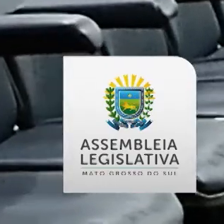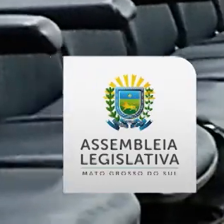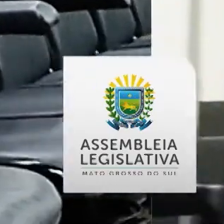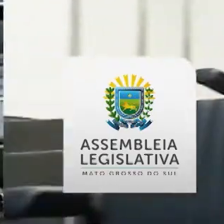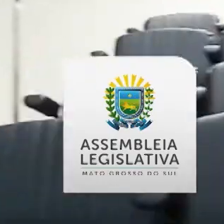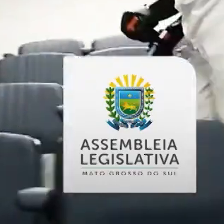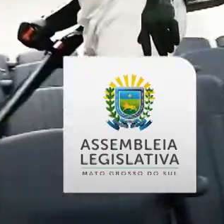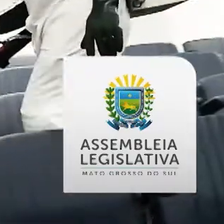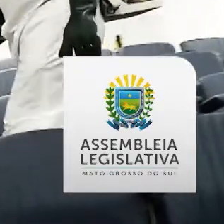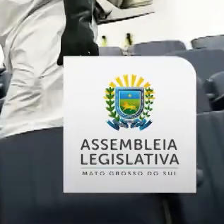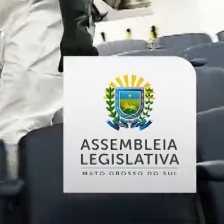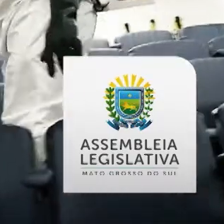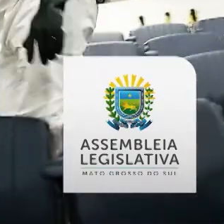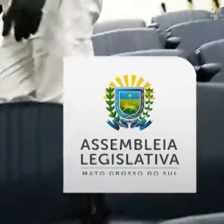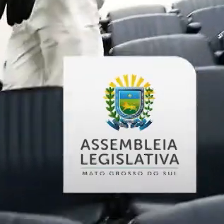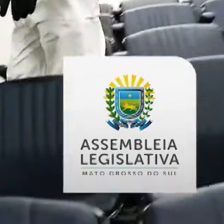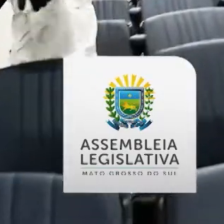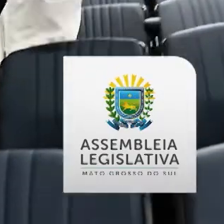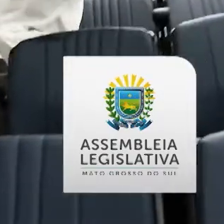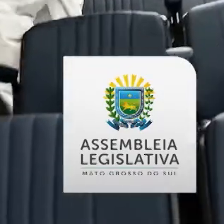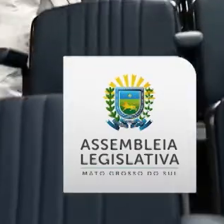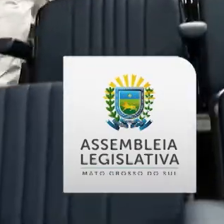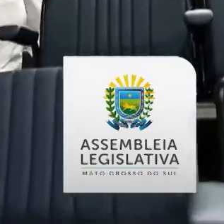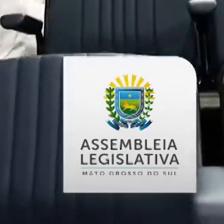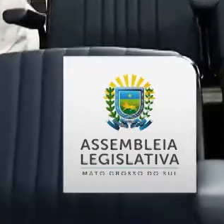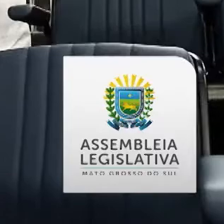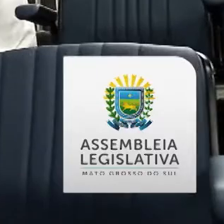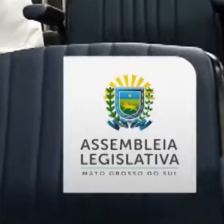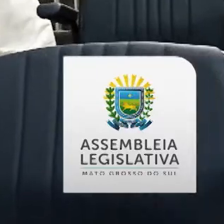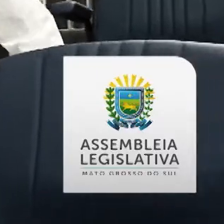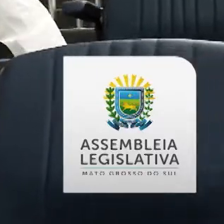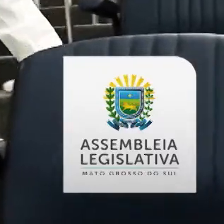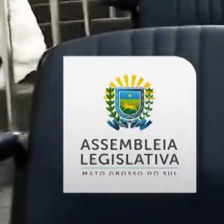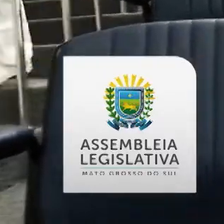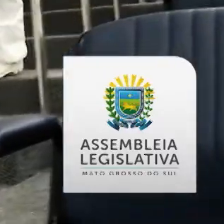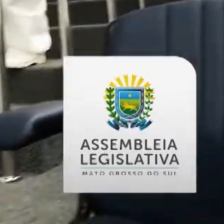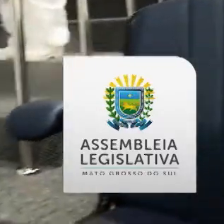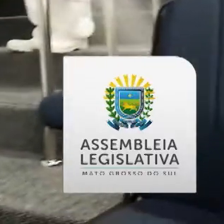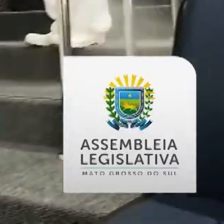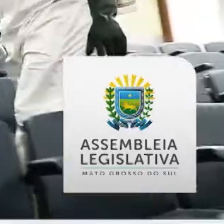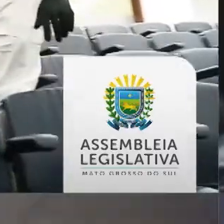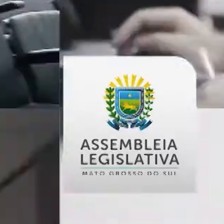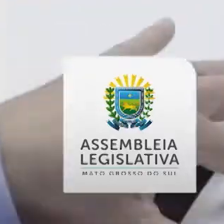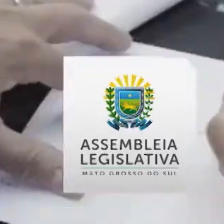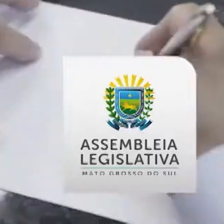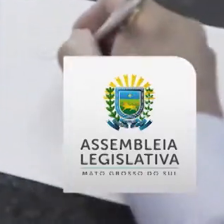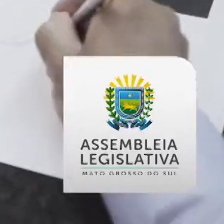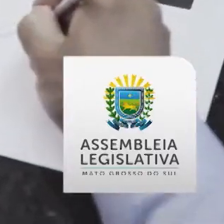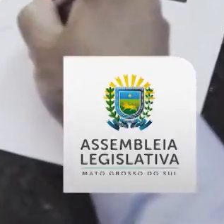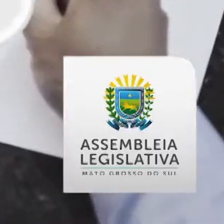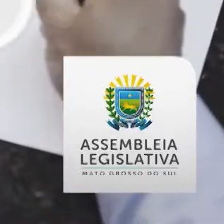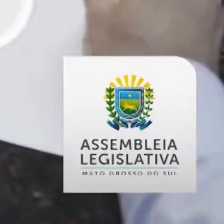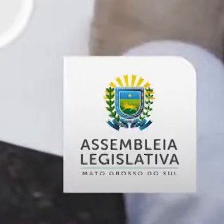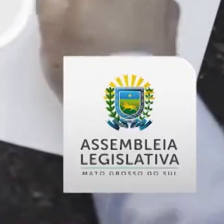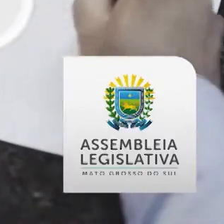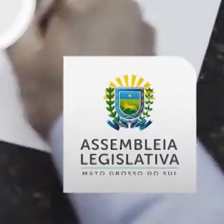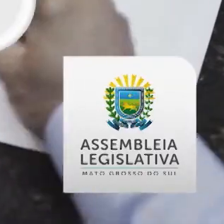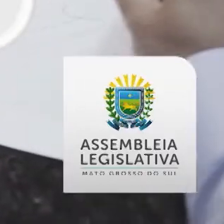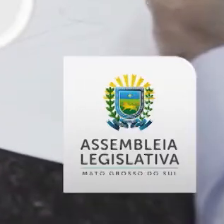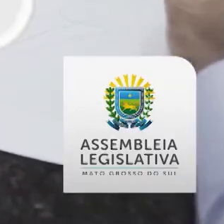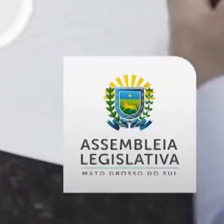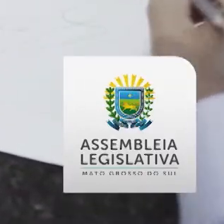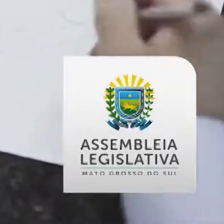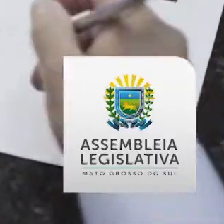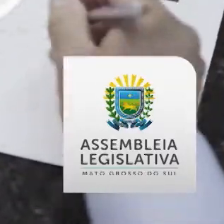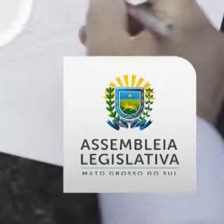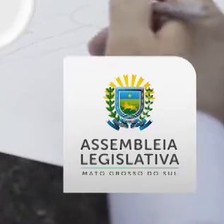A Assembleia Legislativa de Mato Grosso do Sul segue trabalhando por você. Além do repasse de recursos para a saúde